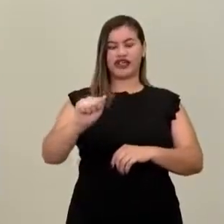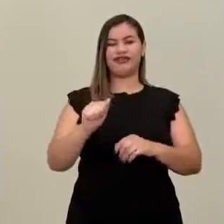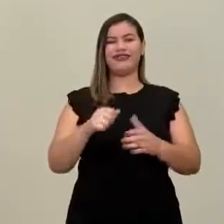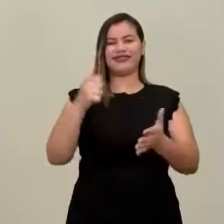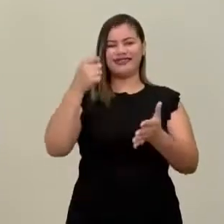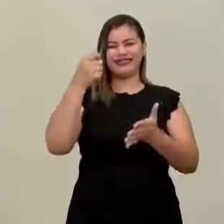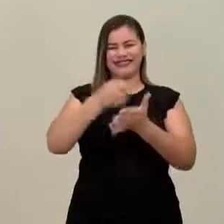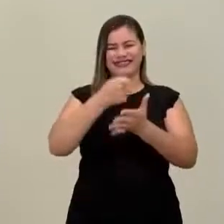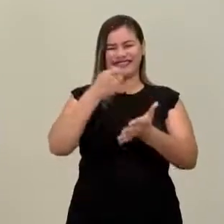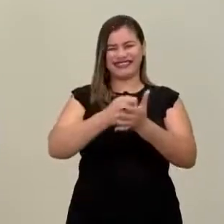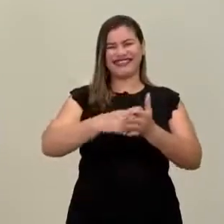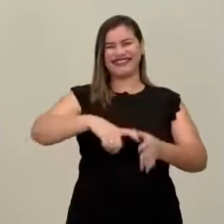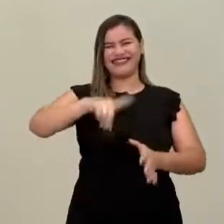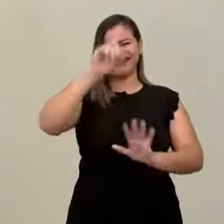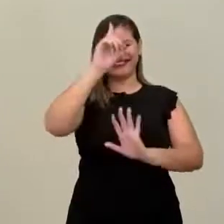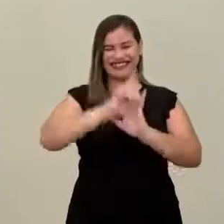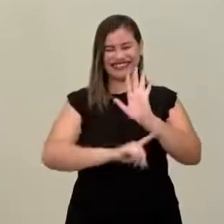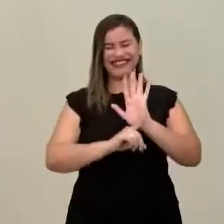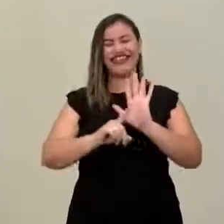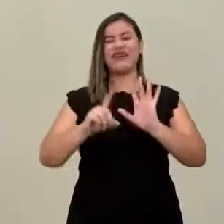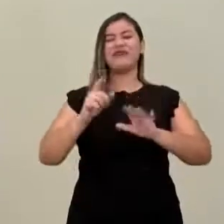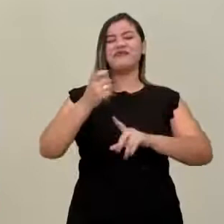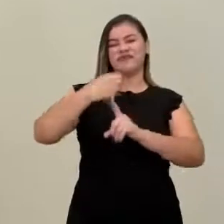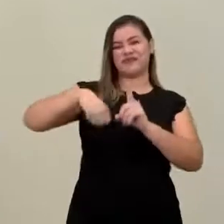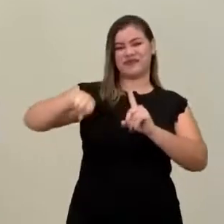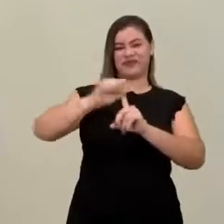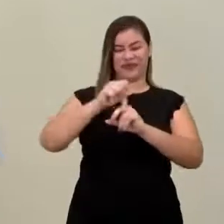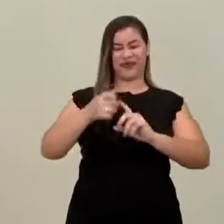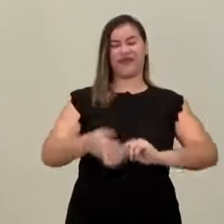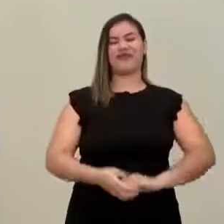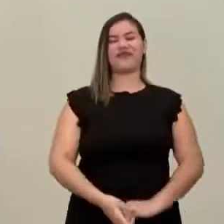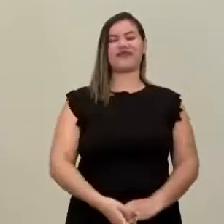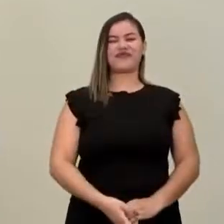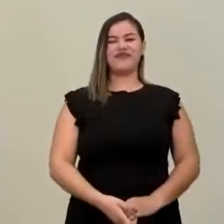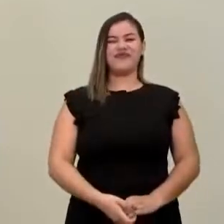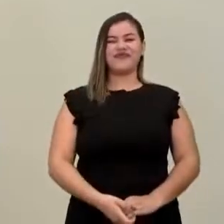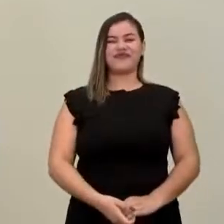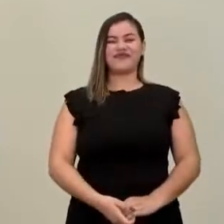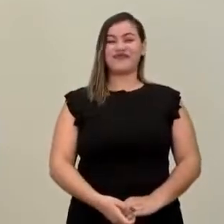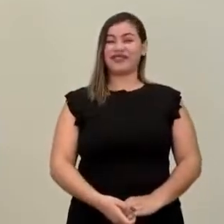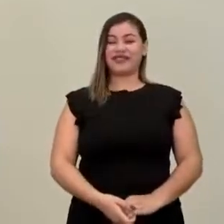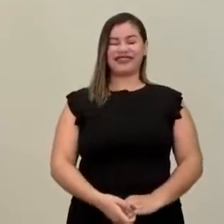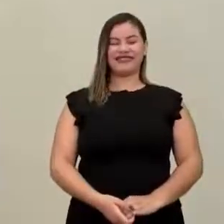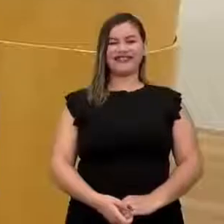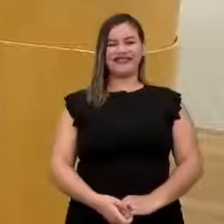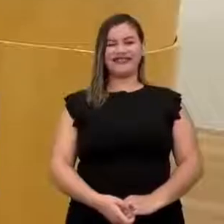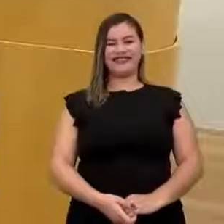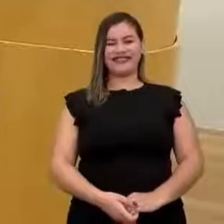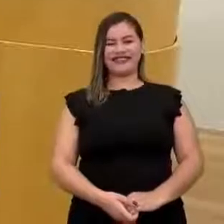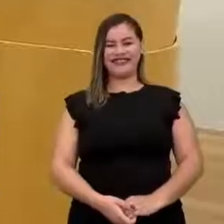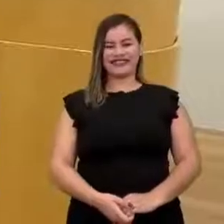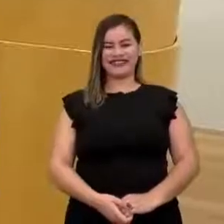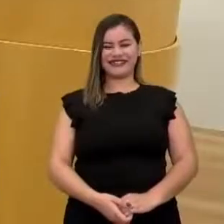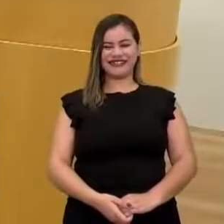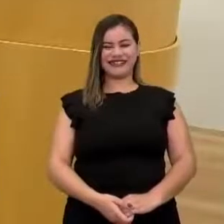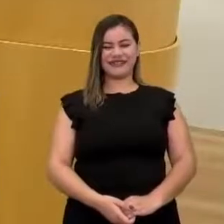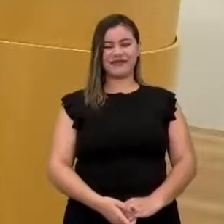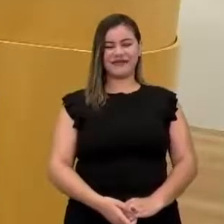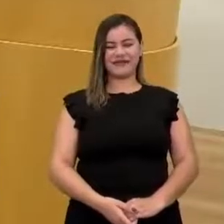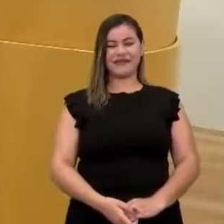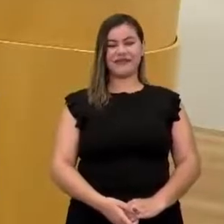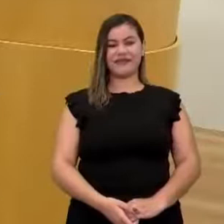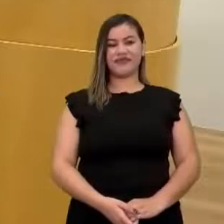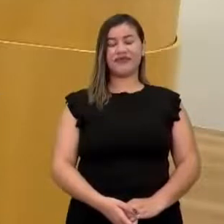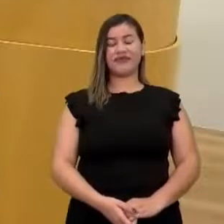Procarina, cidadania são pessoas juntas à sociedade. Pro Benedita, direitos e deveres de um povo. Ótimo,